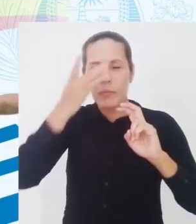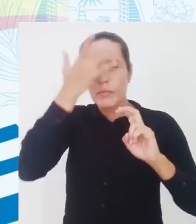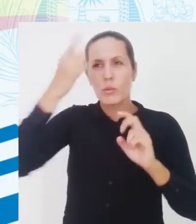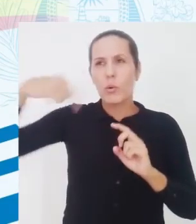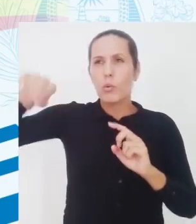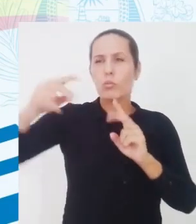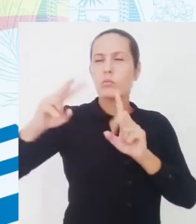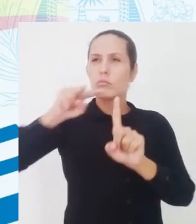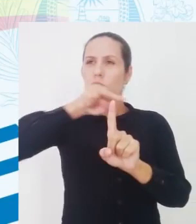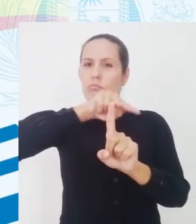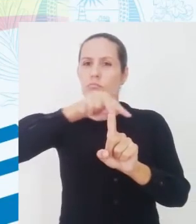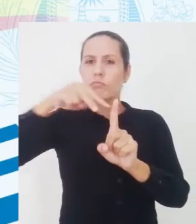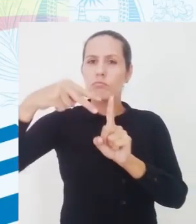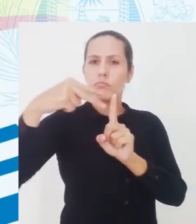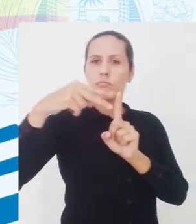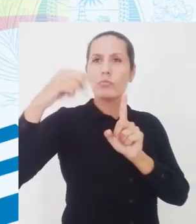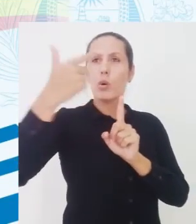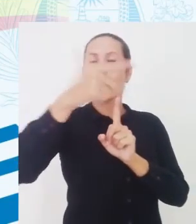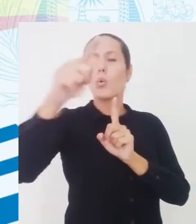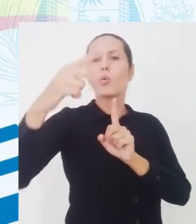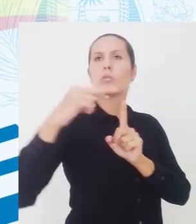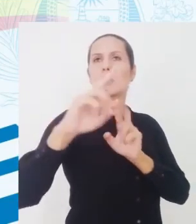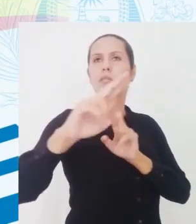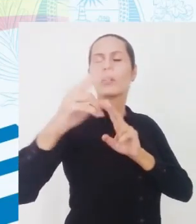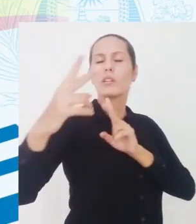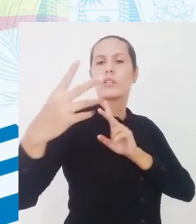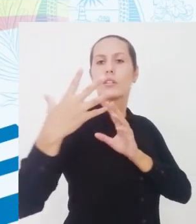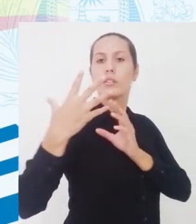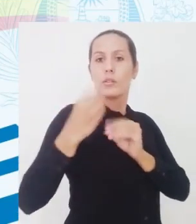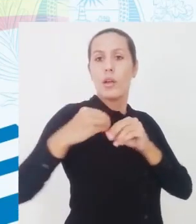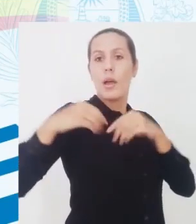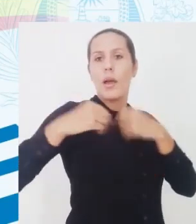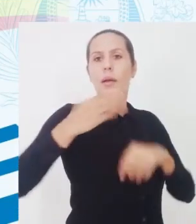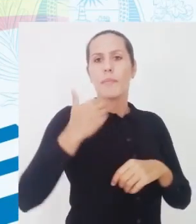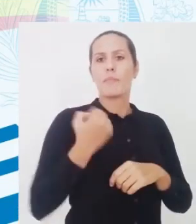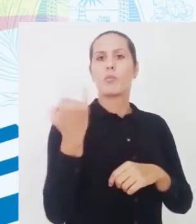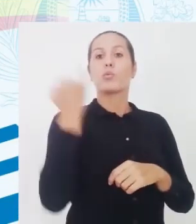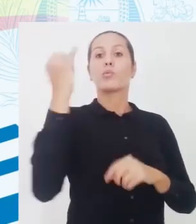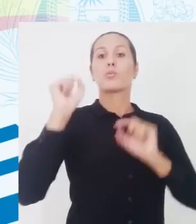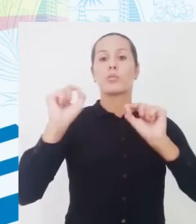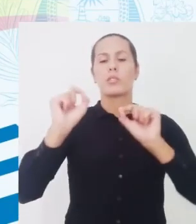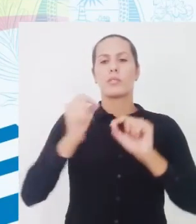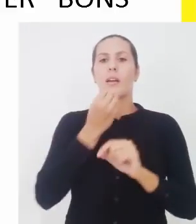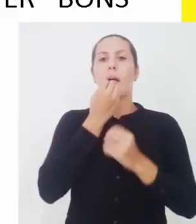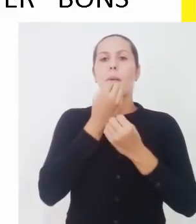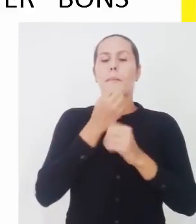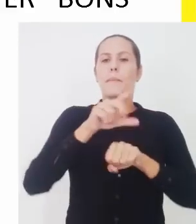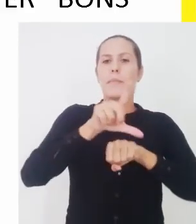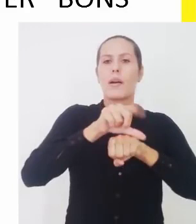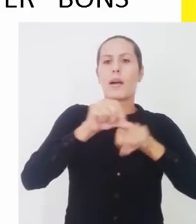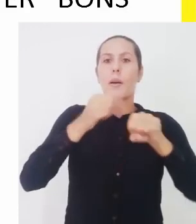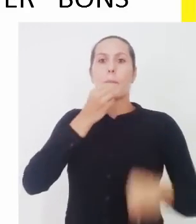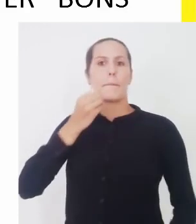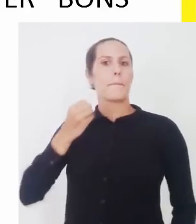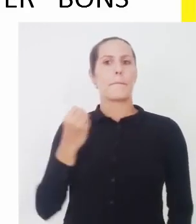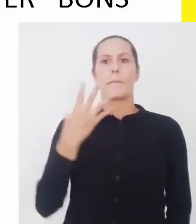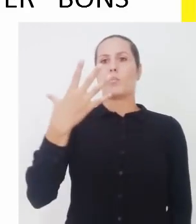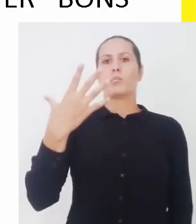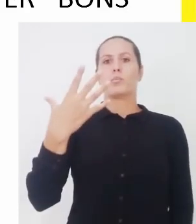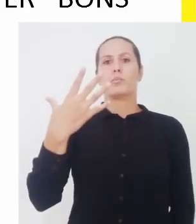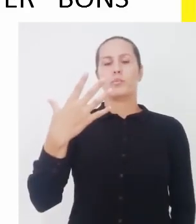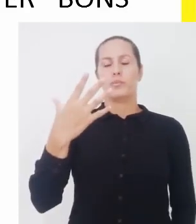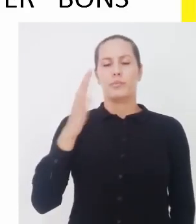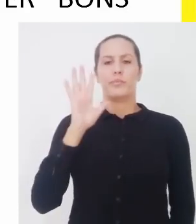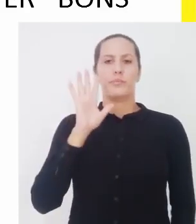pessoal para justificar e argumentar aquilo dali e convencer alguém a compartilhar o seu ponto de vista. Para convencer alguém a ter o